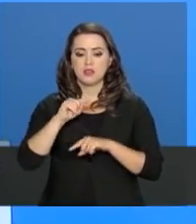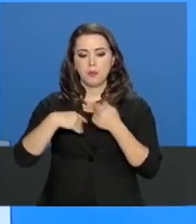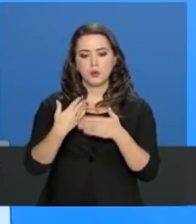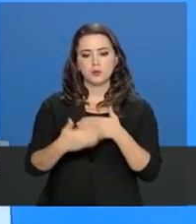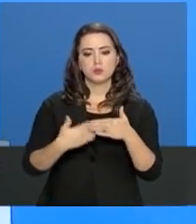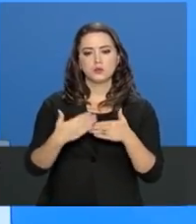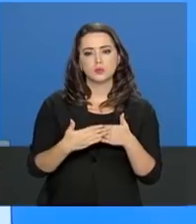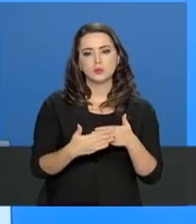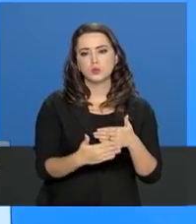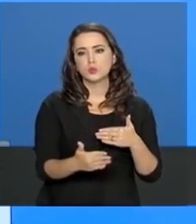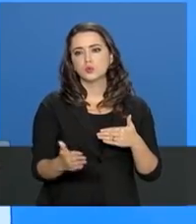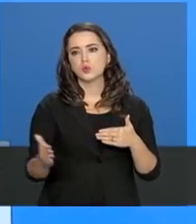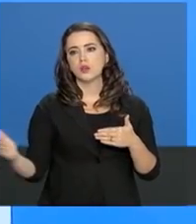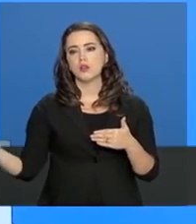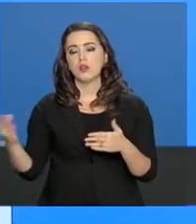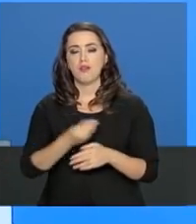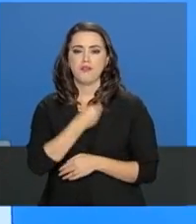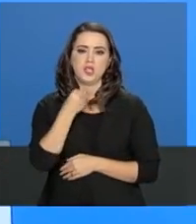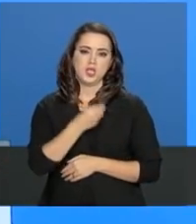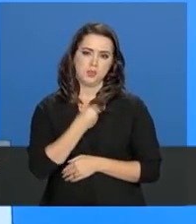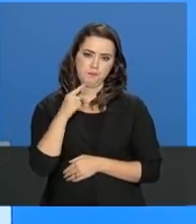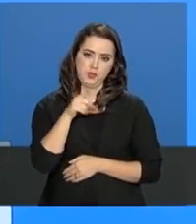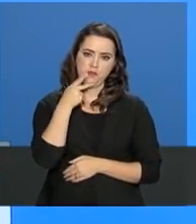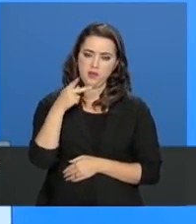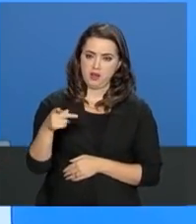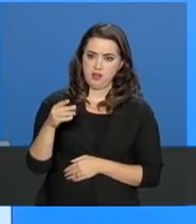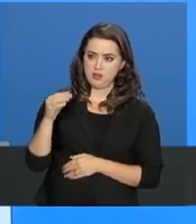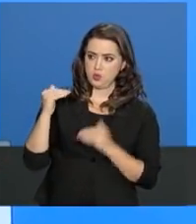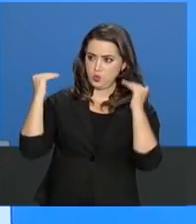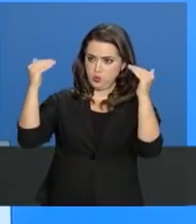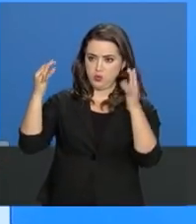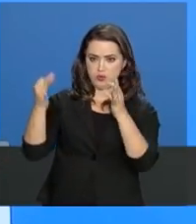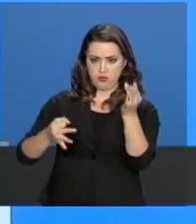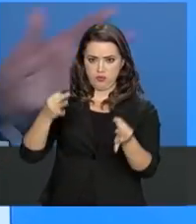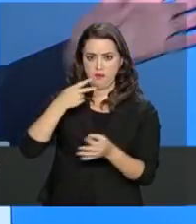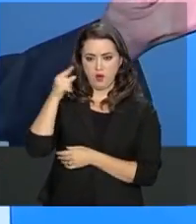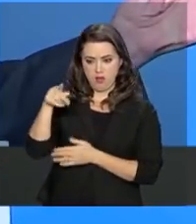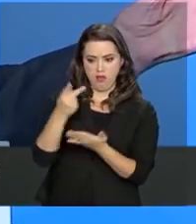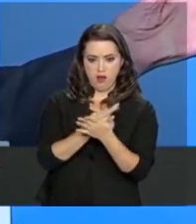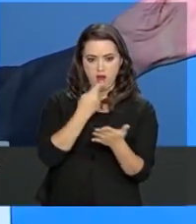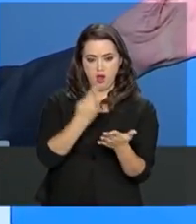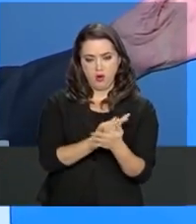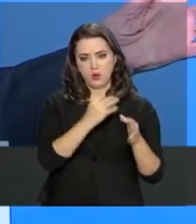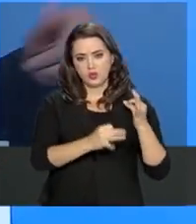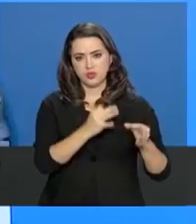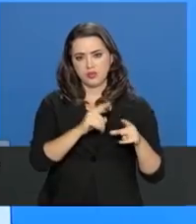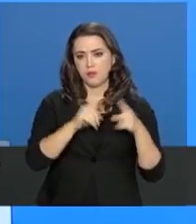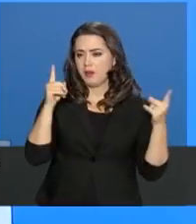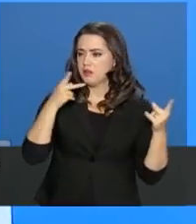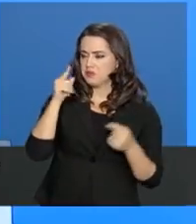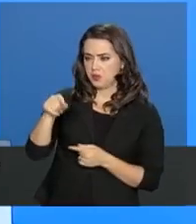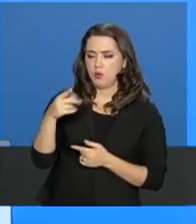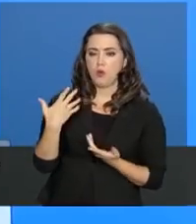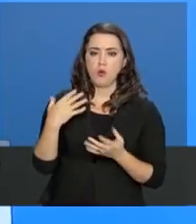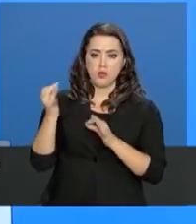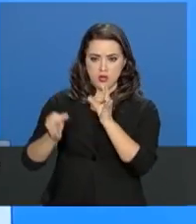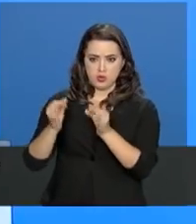tivesse ao longo da minha vida o supremo 17 o tema errou sobre o foco jurídico o instante que o supremo disse o temer acertou